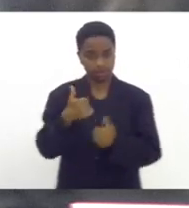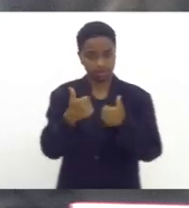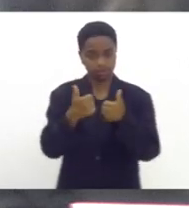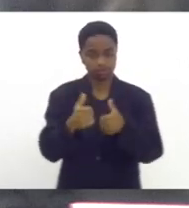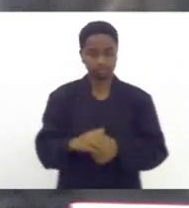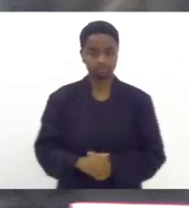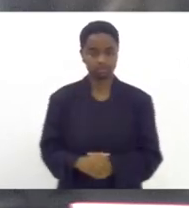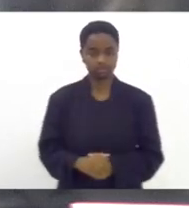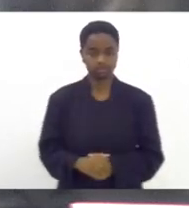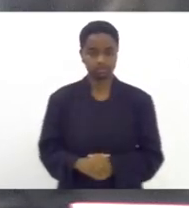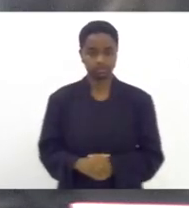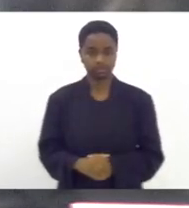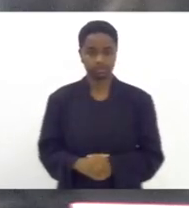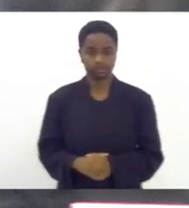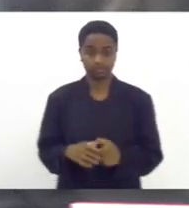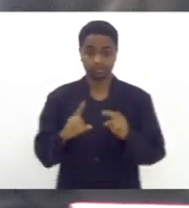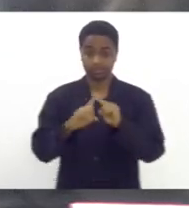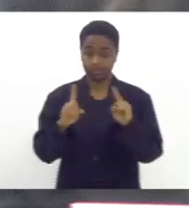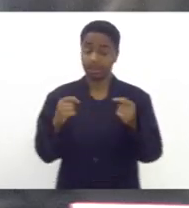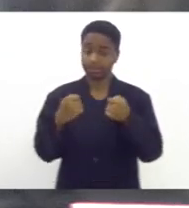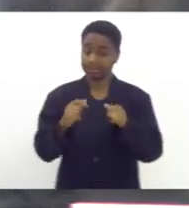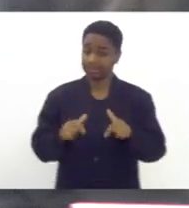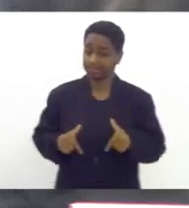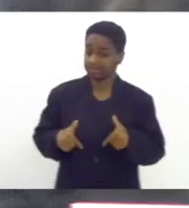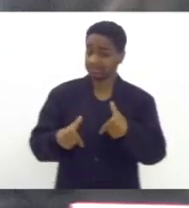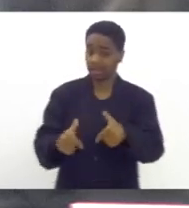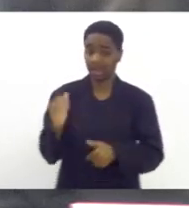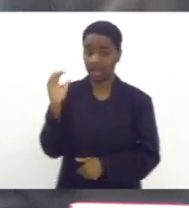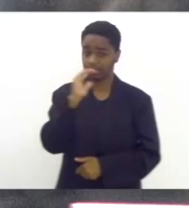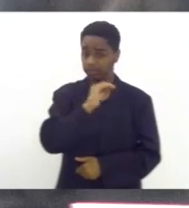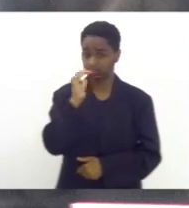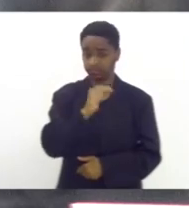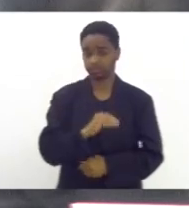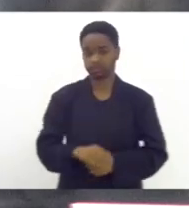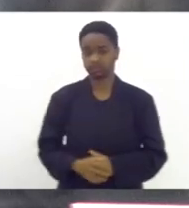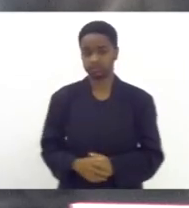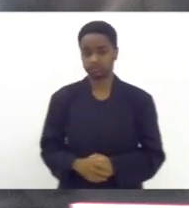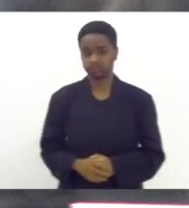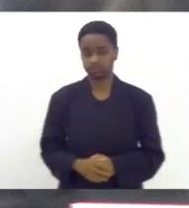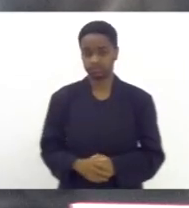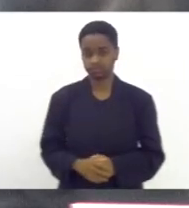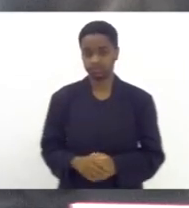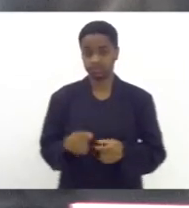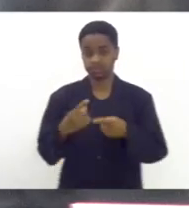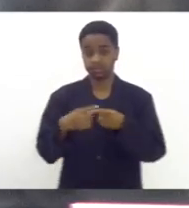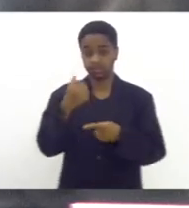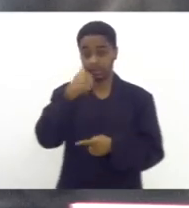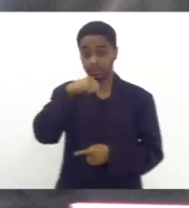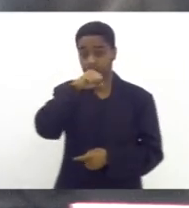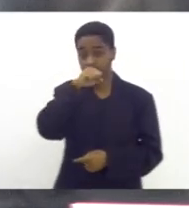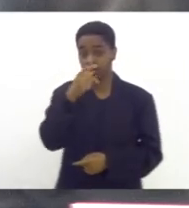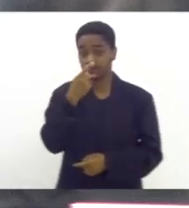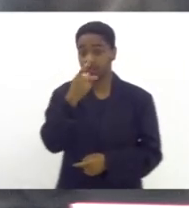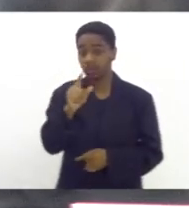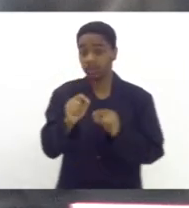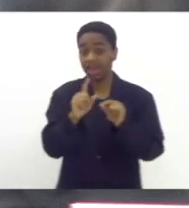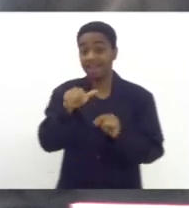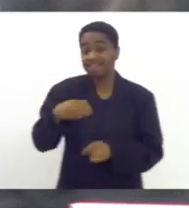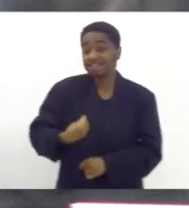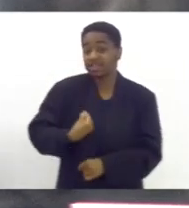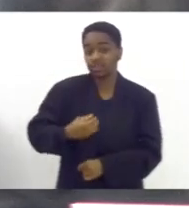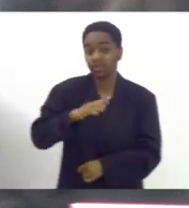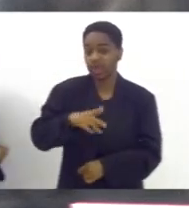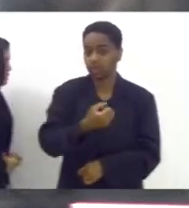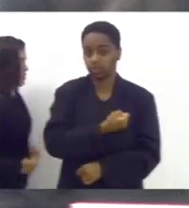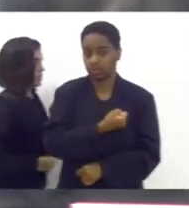saudável mas algo precisa ser feito já uma mãe disse são vidas não são números né